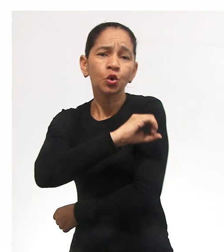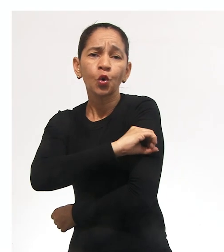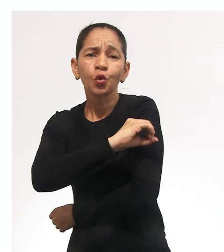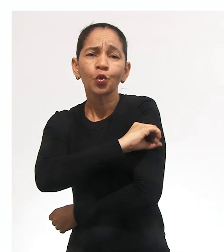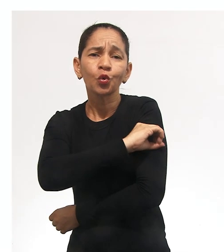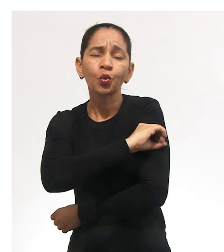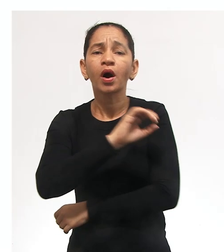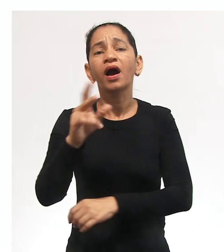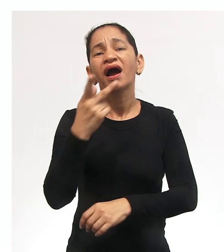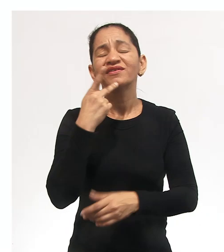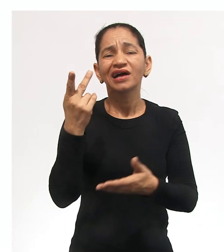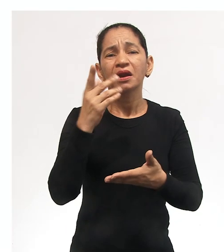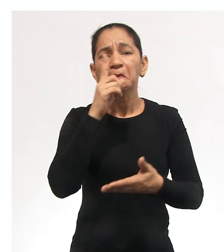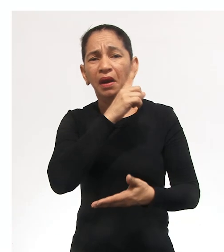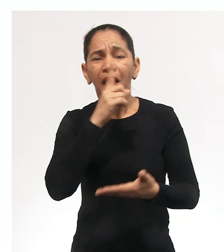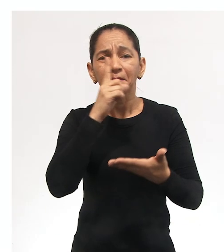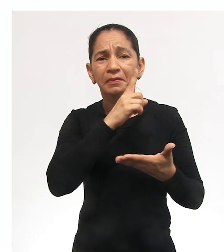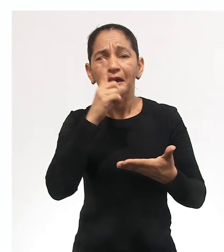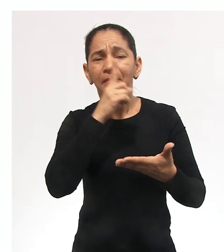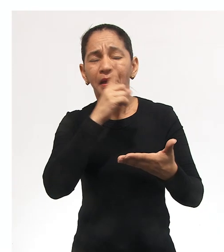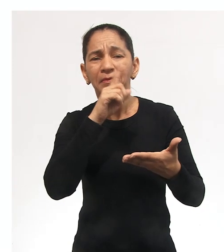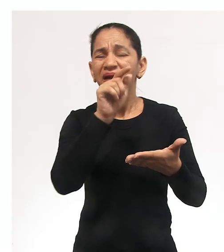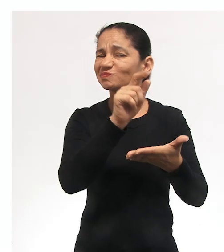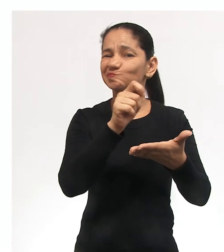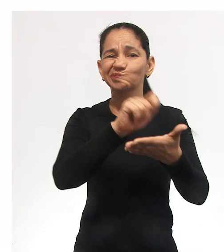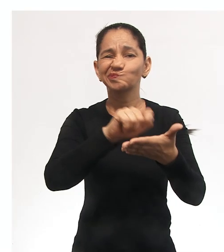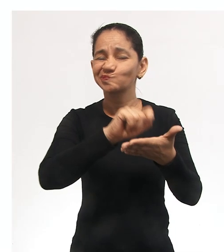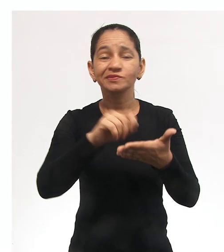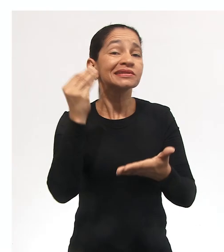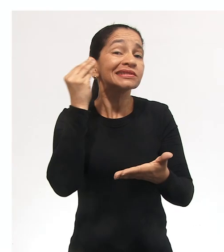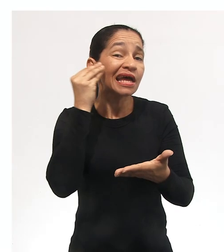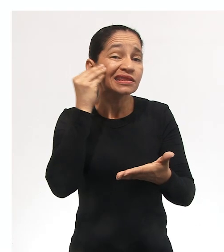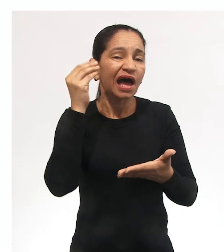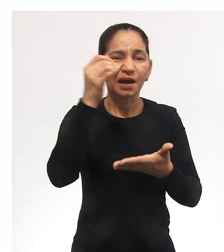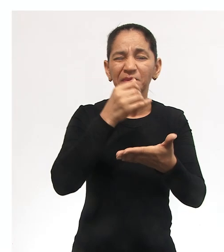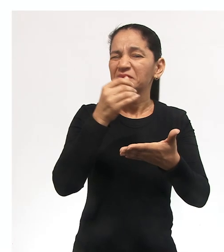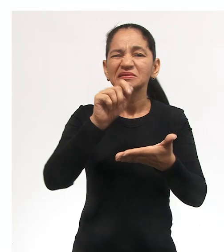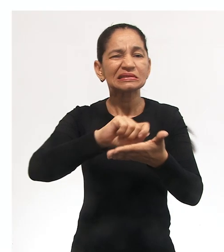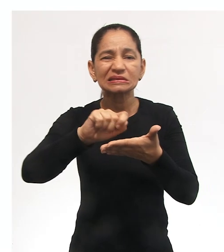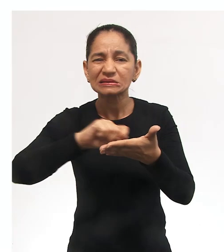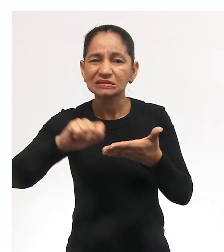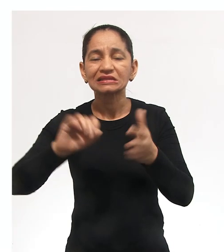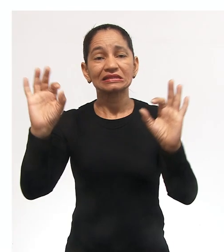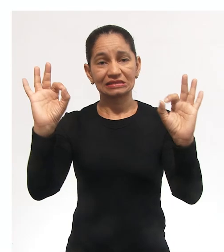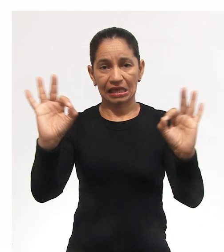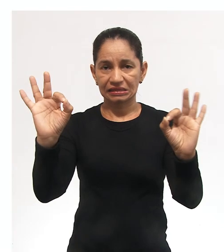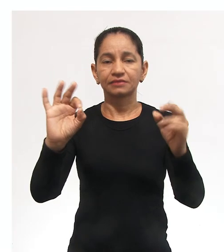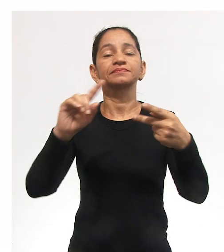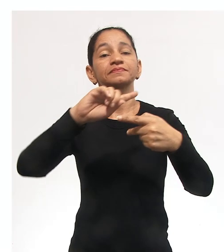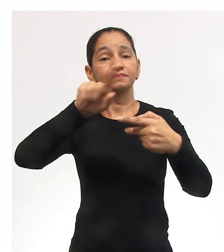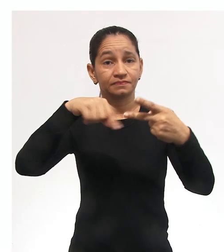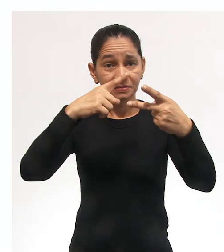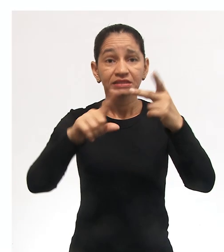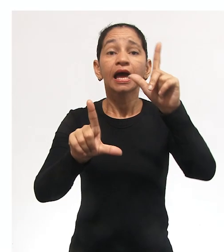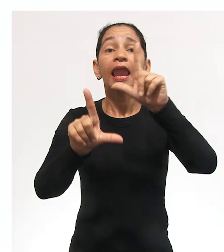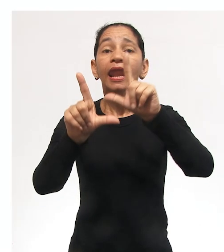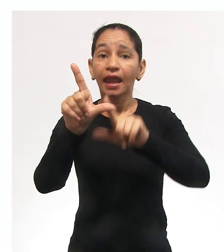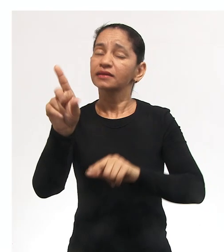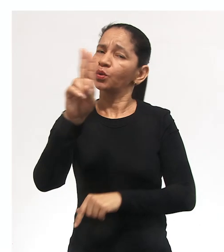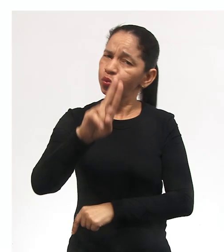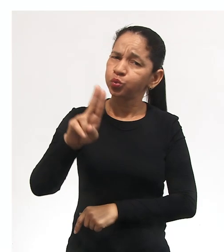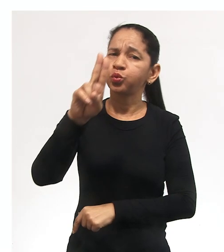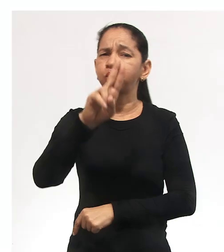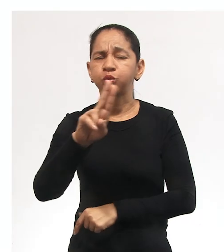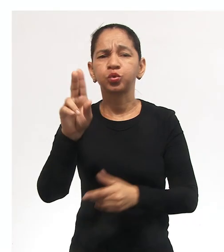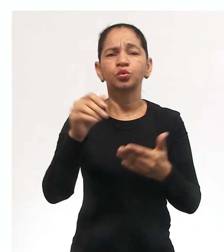pré-fonológica, ela chama de garatuja. Depois vem a escrita com letras, né?